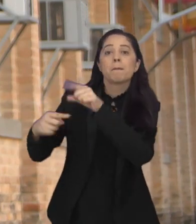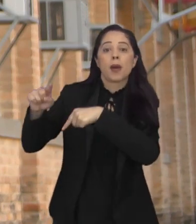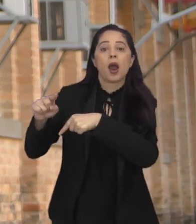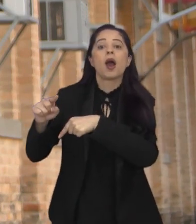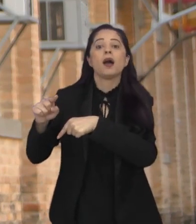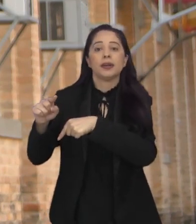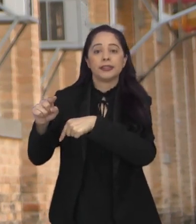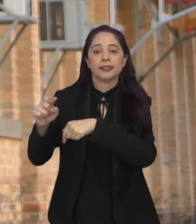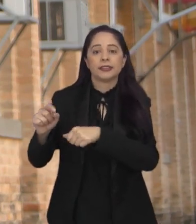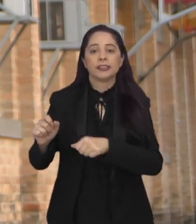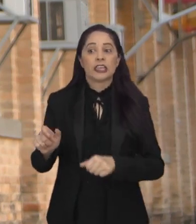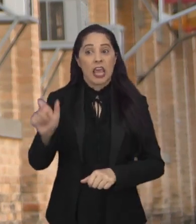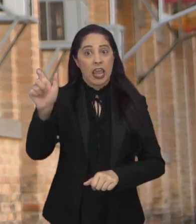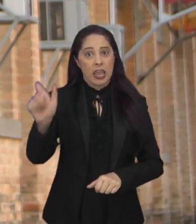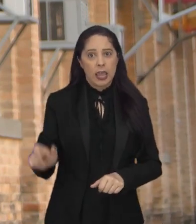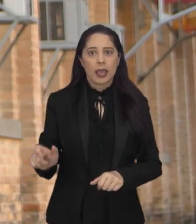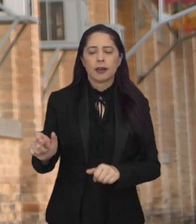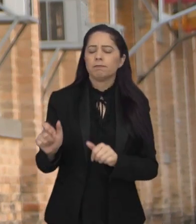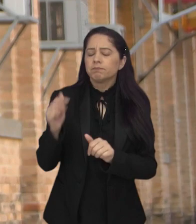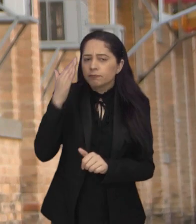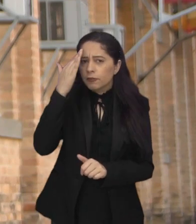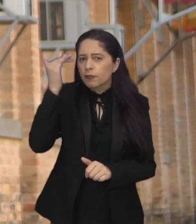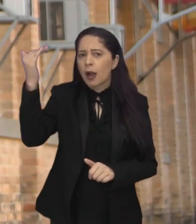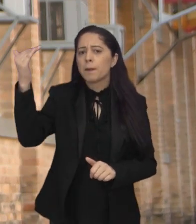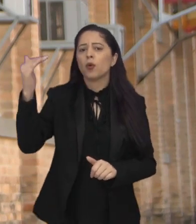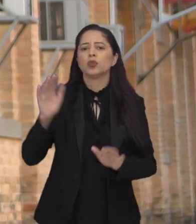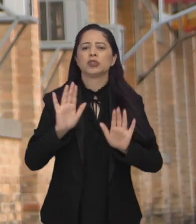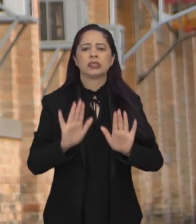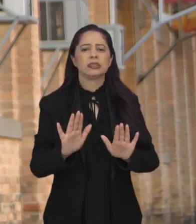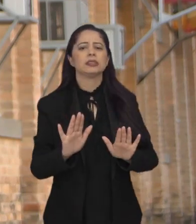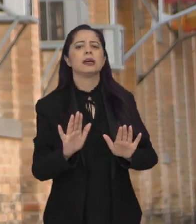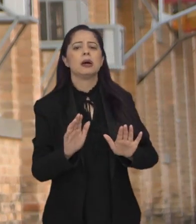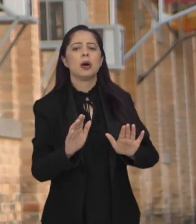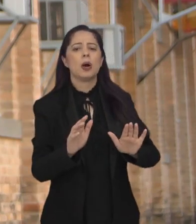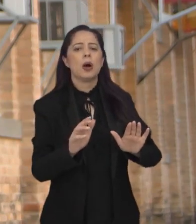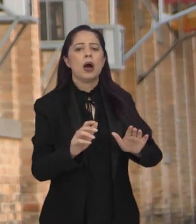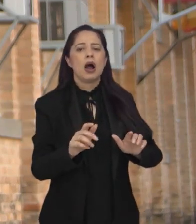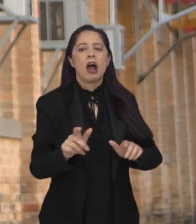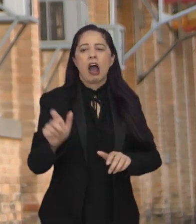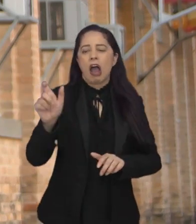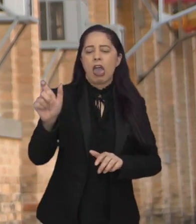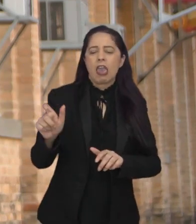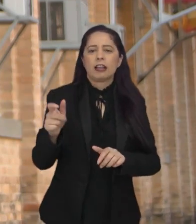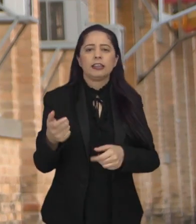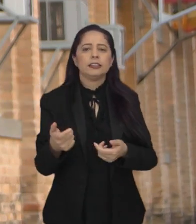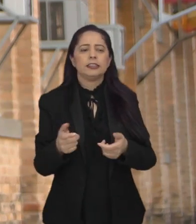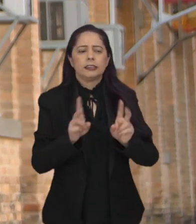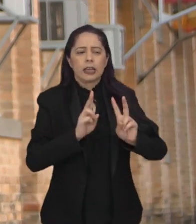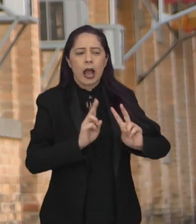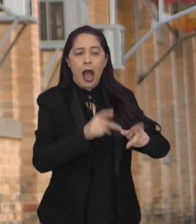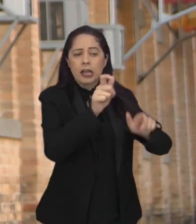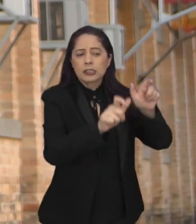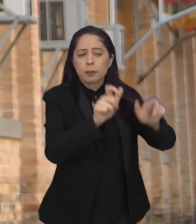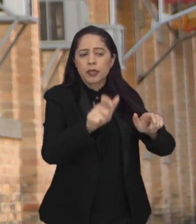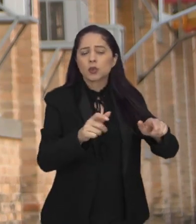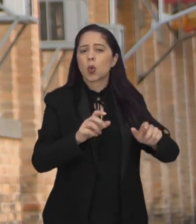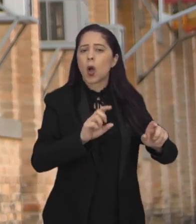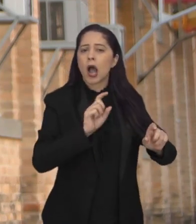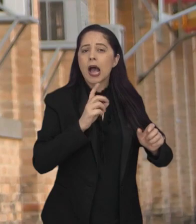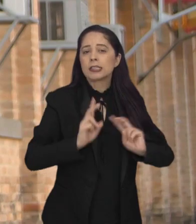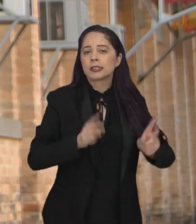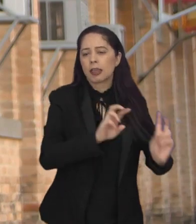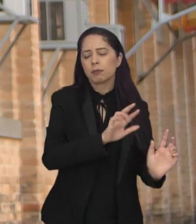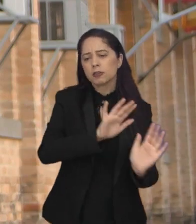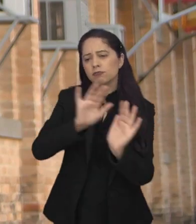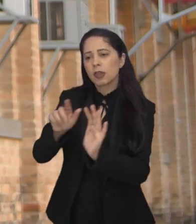Campos como solicitador. Então, vários casos ele passa a assumir nesse momento dele,